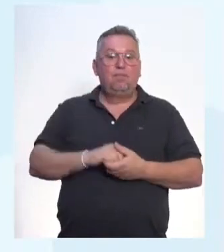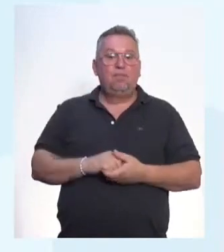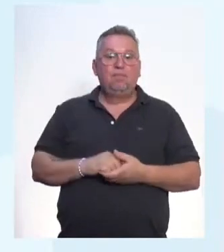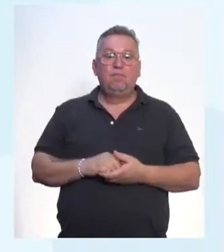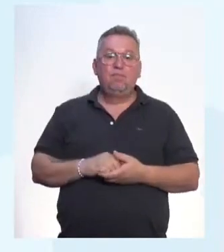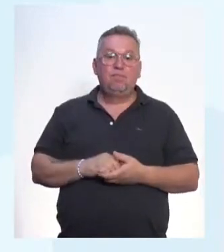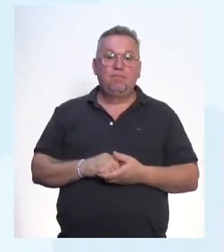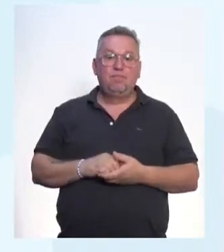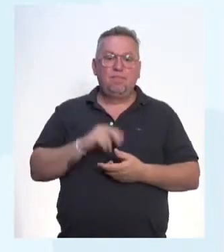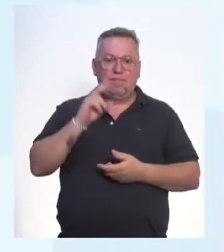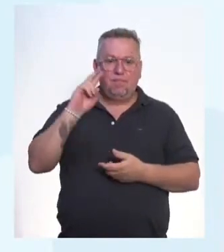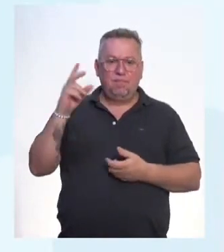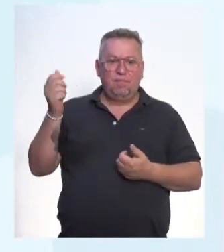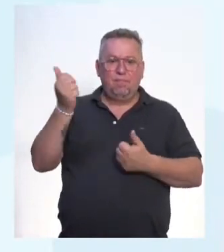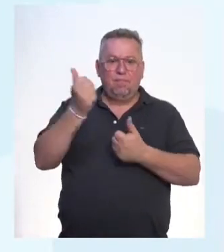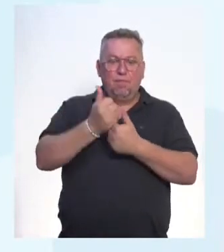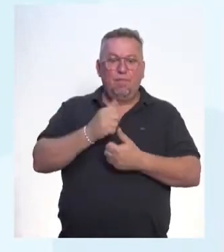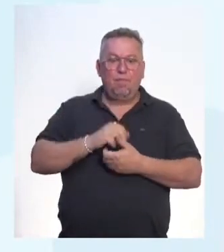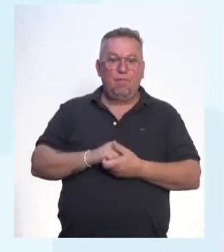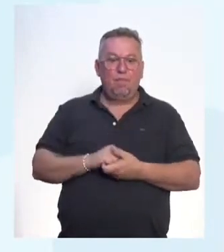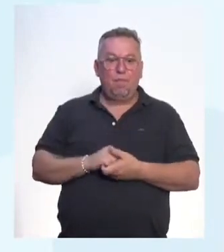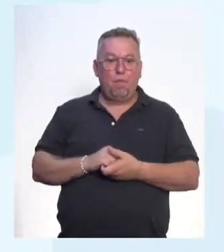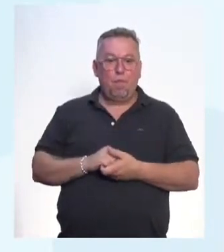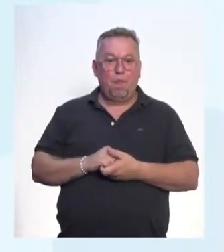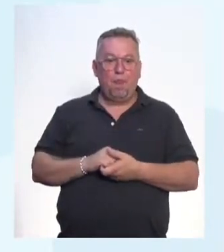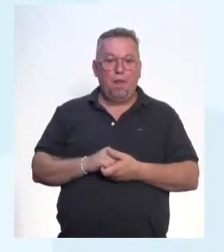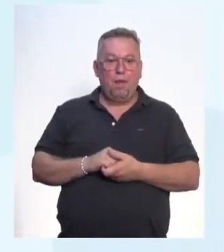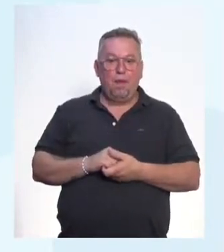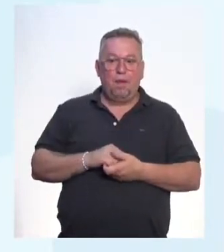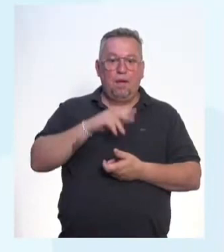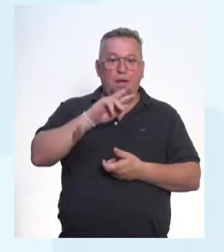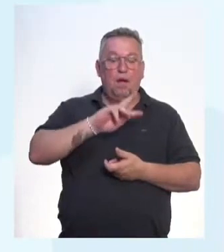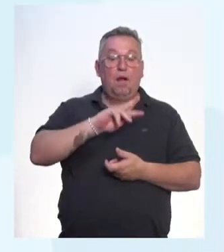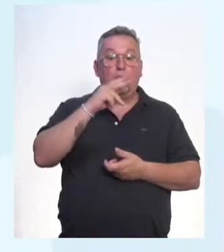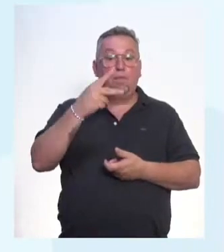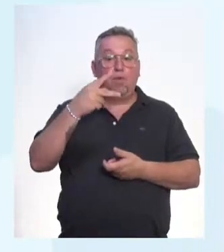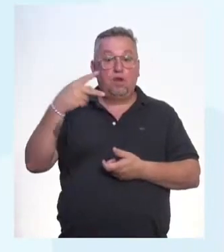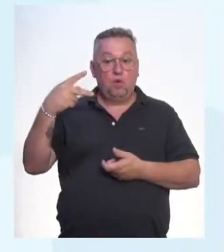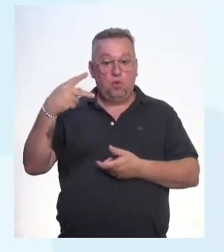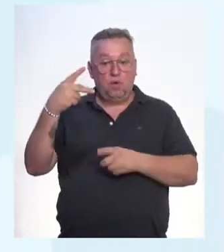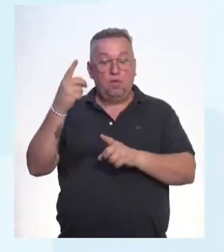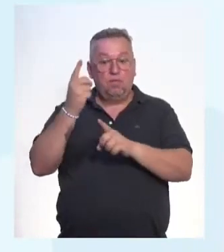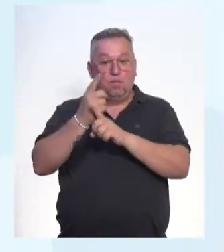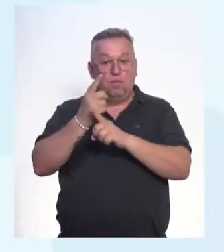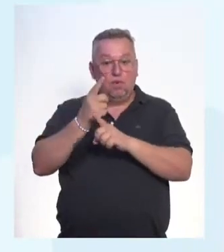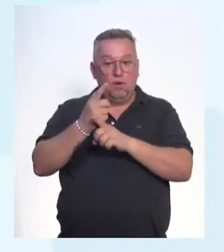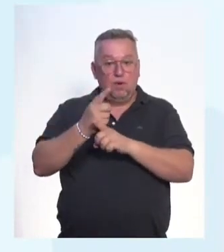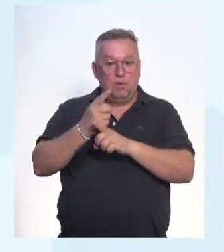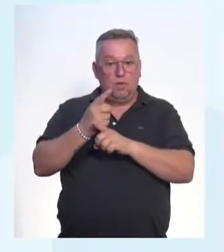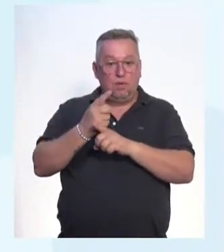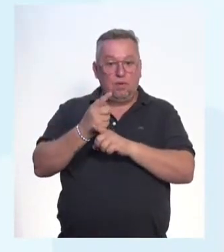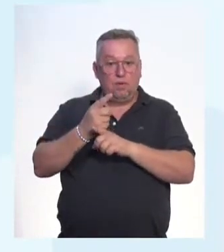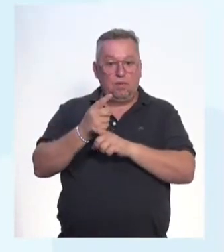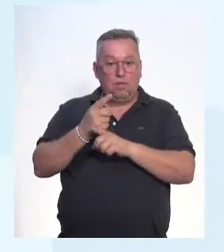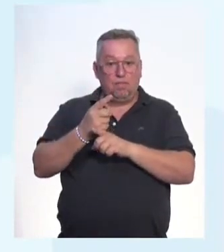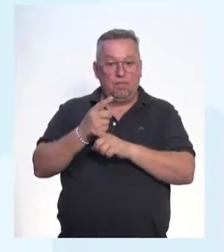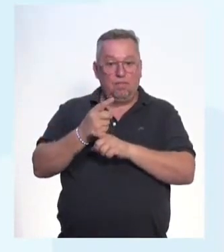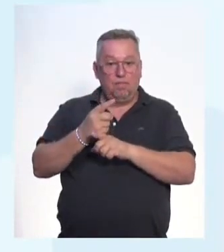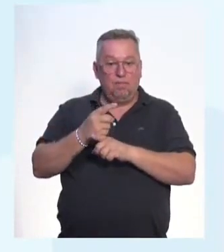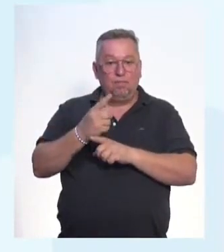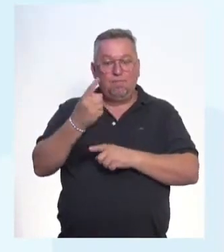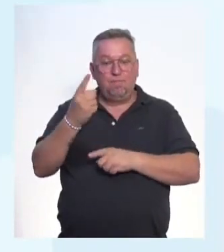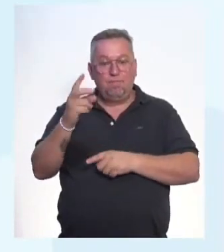Muito bem, vamos substituir? A hipotenusa é o que eu quero achar. Um dos catetos